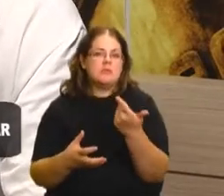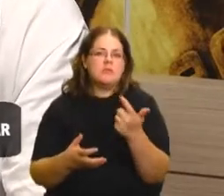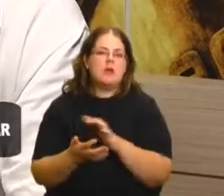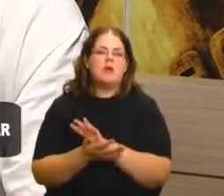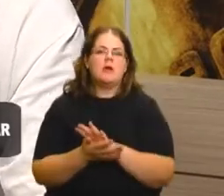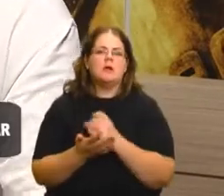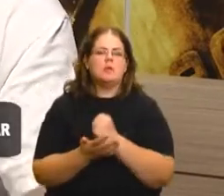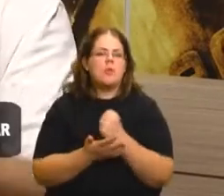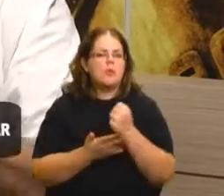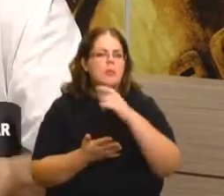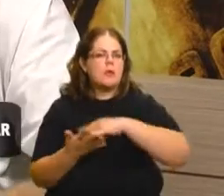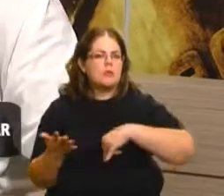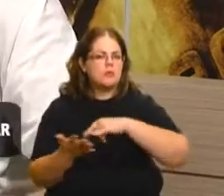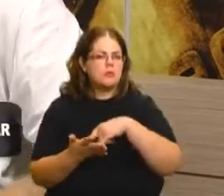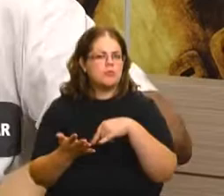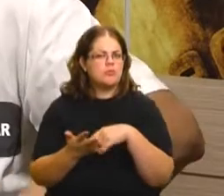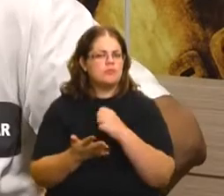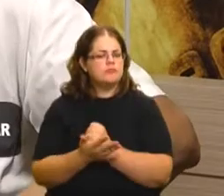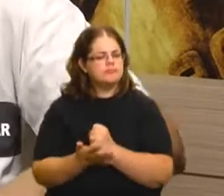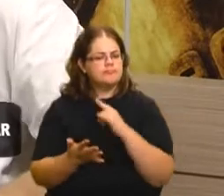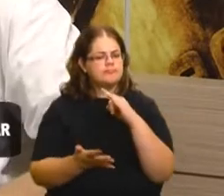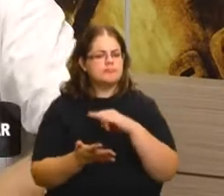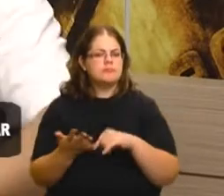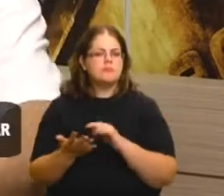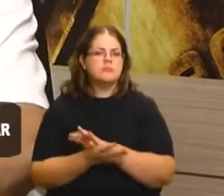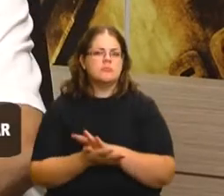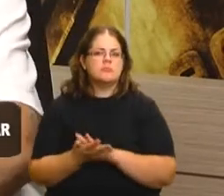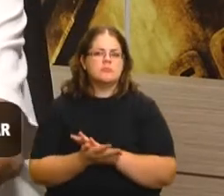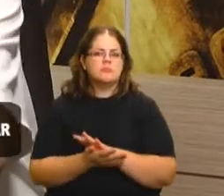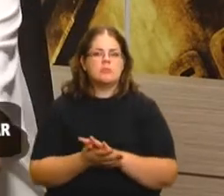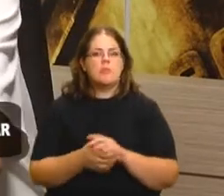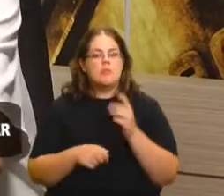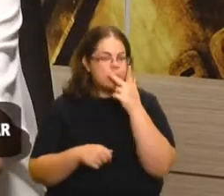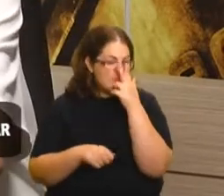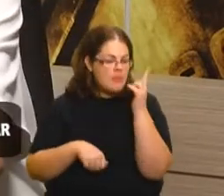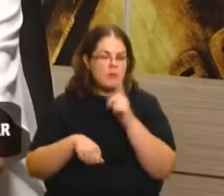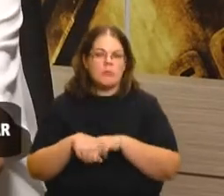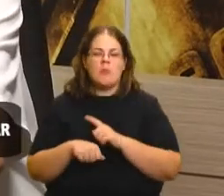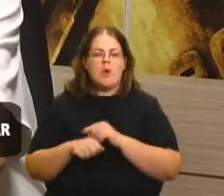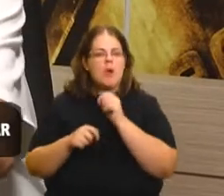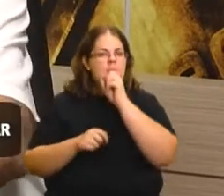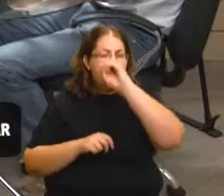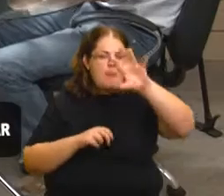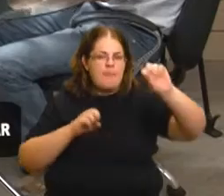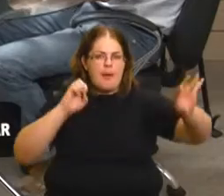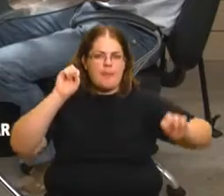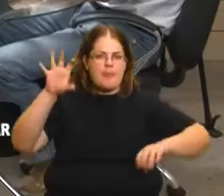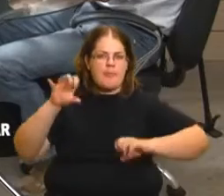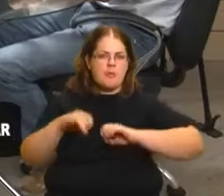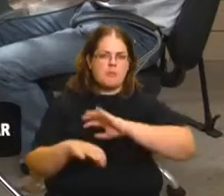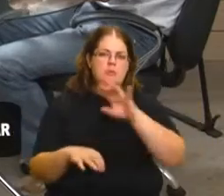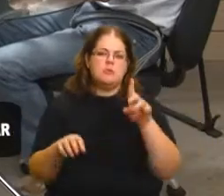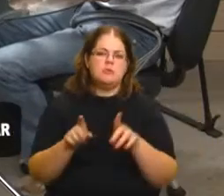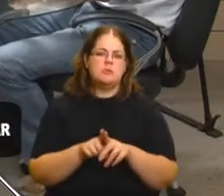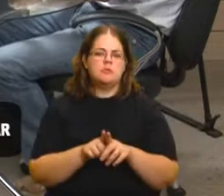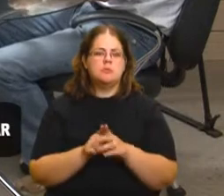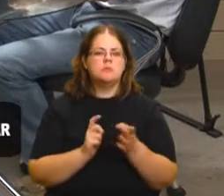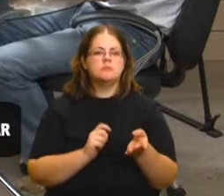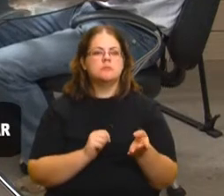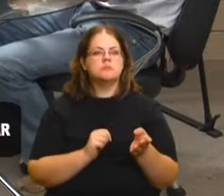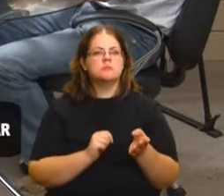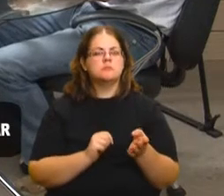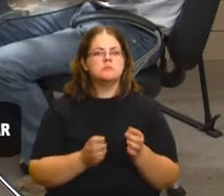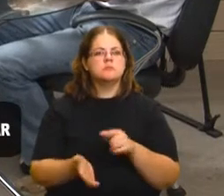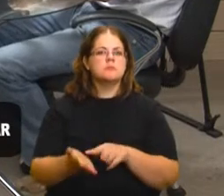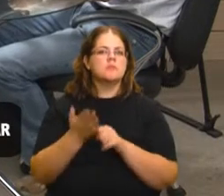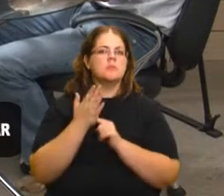documento, só o fato de que os golpes se dão em cadeia naquele momento, tá, já é um indicador de que há